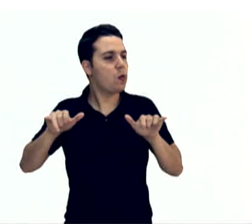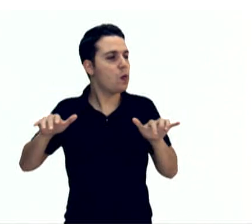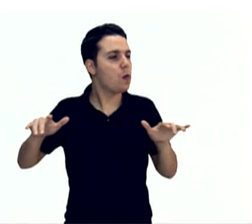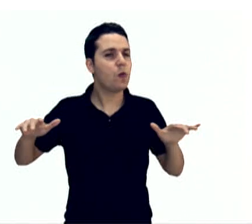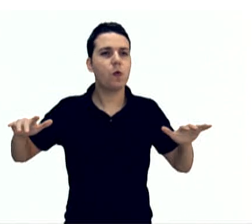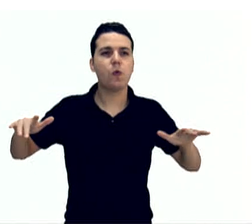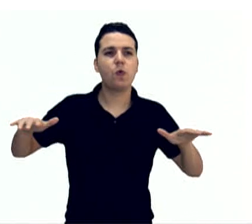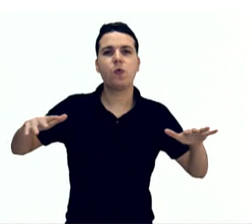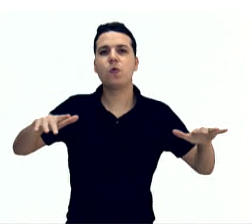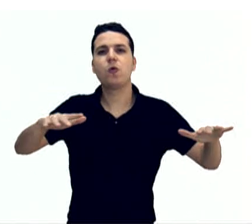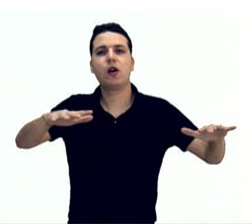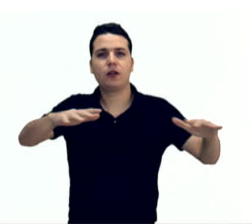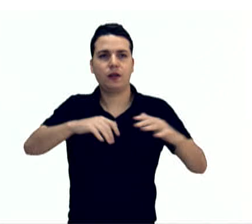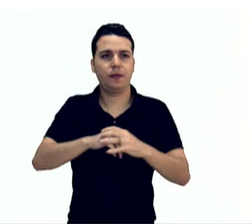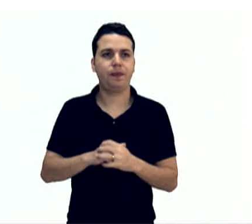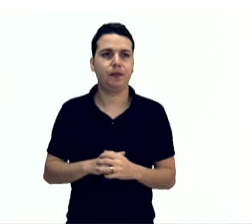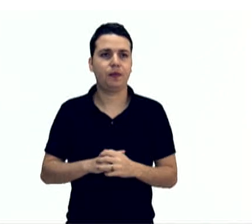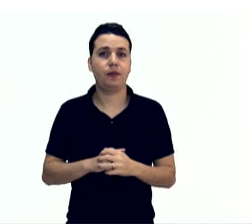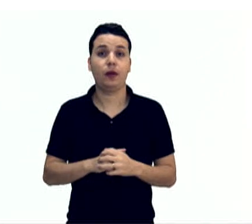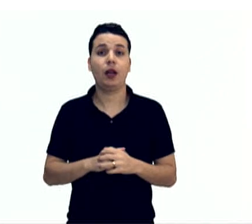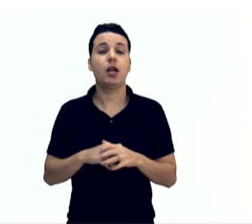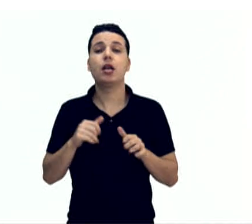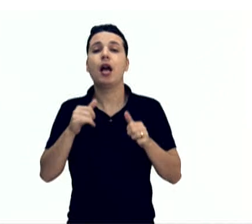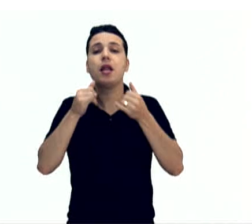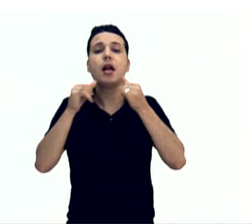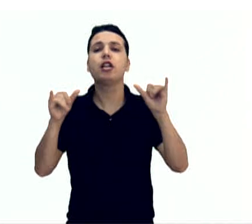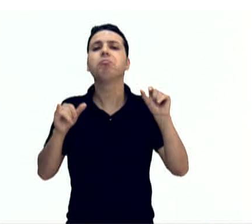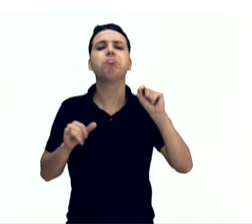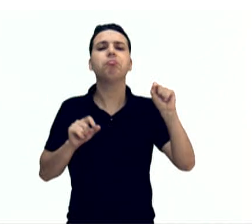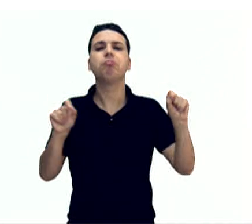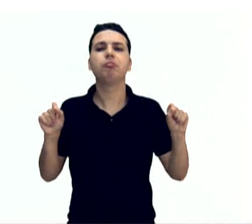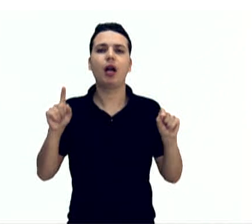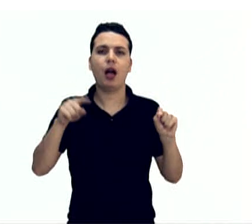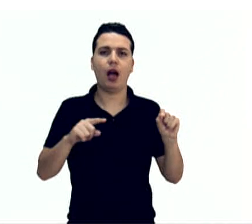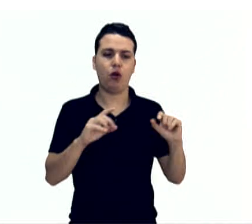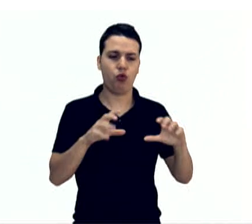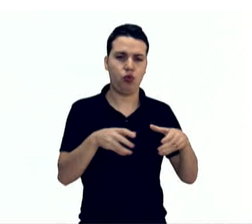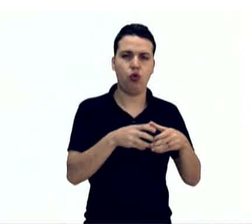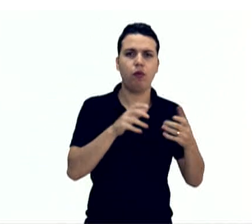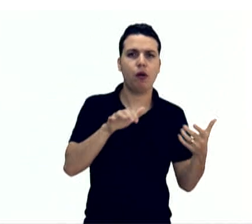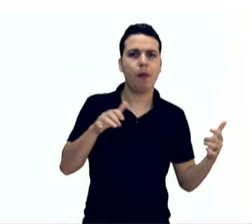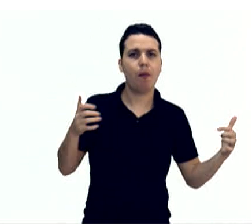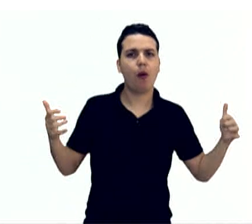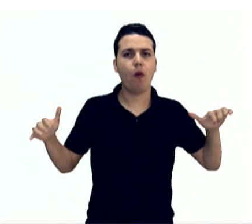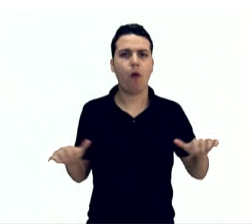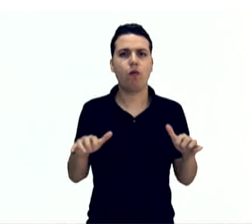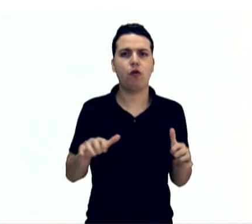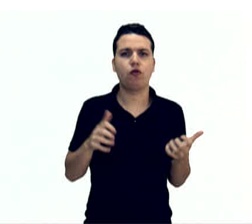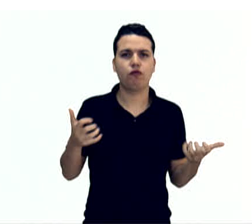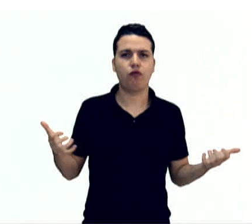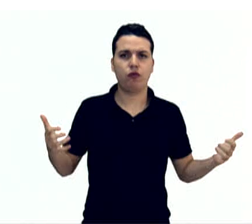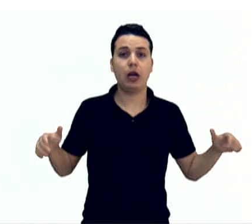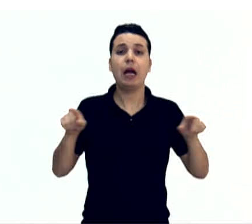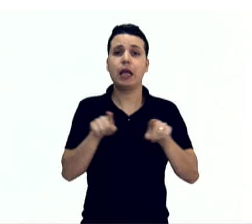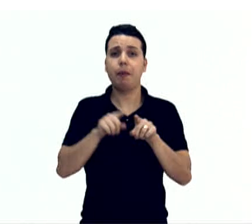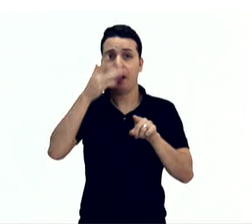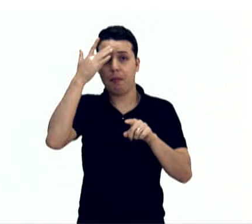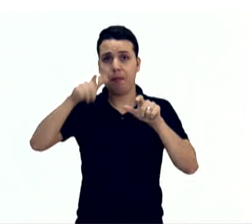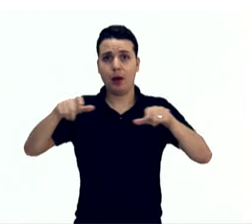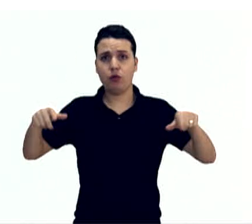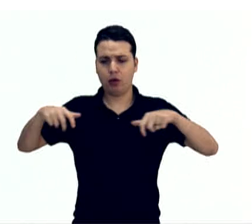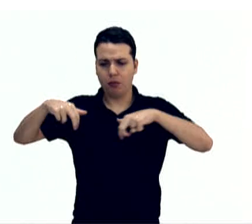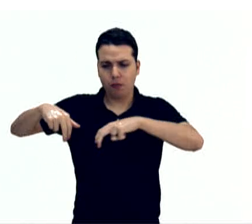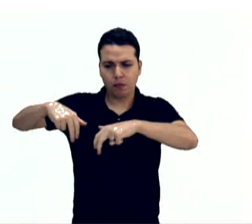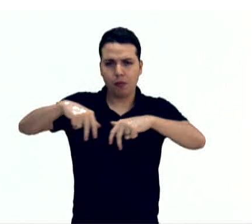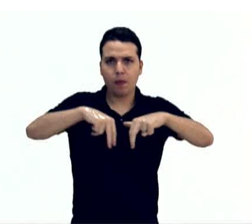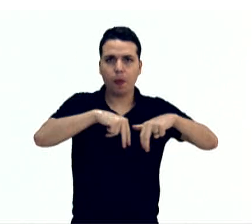E usa de bastante energia, tanto dos músicos como dos bailadores. Dos bailadores é quem está dançando. Inclusive, a gente percebe que quem